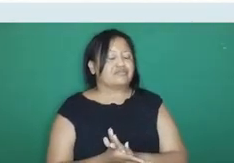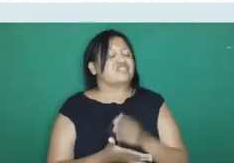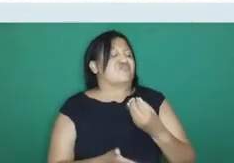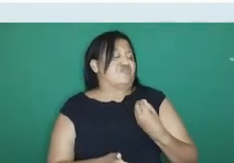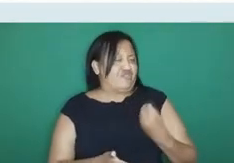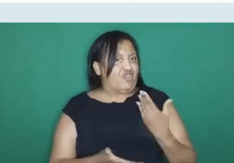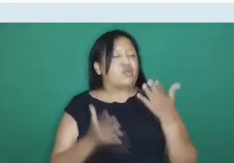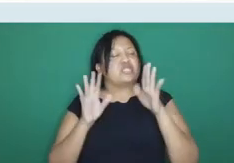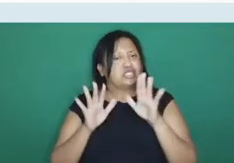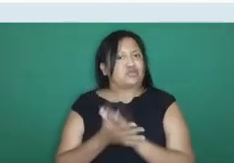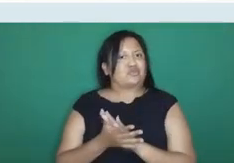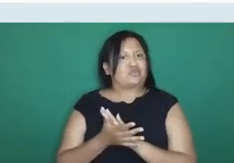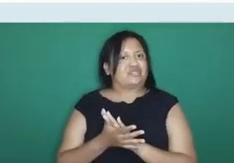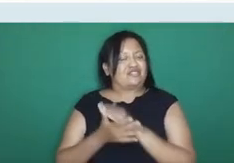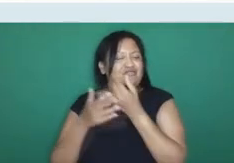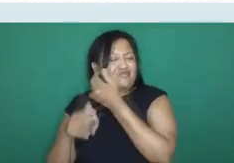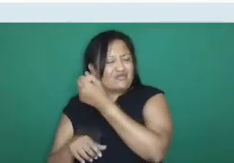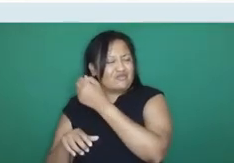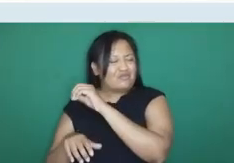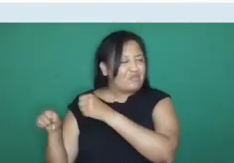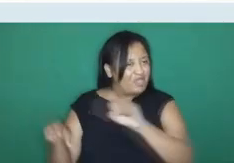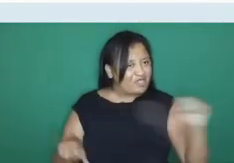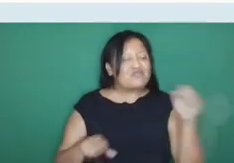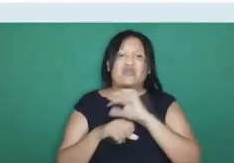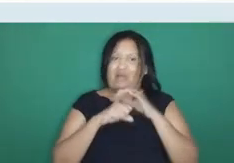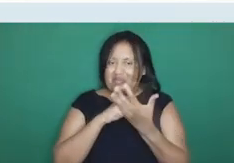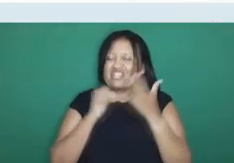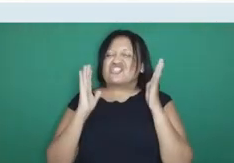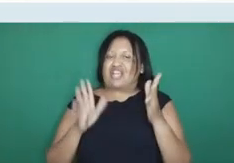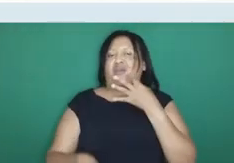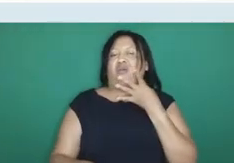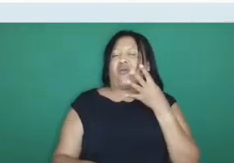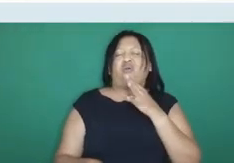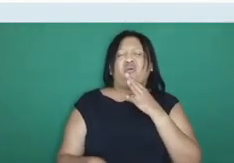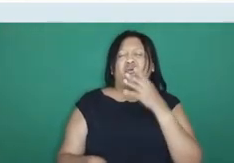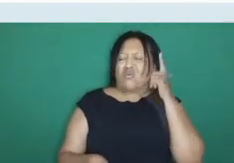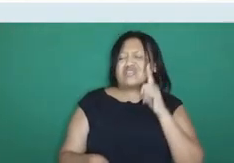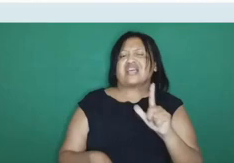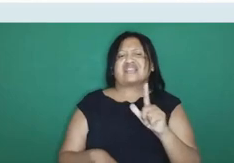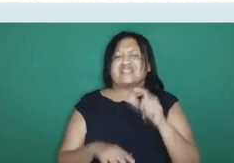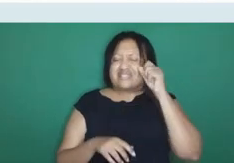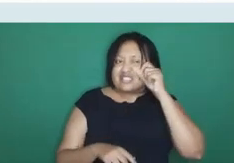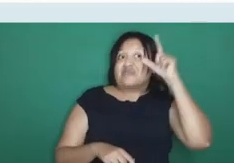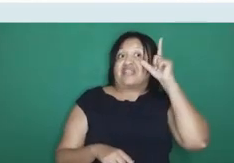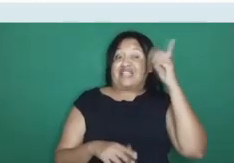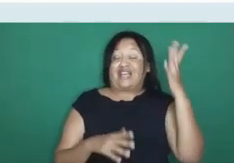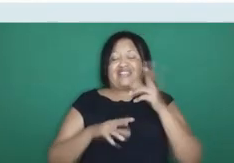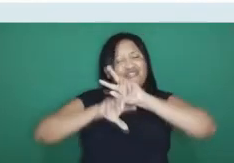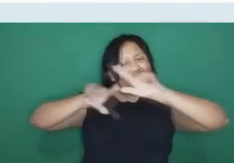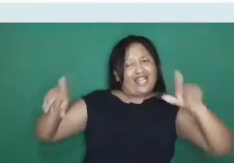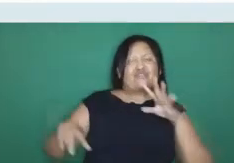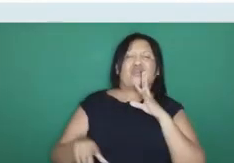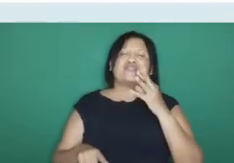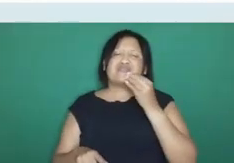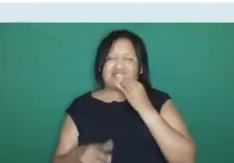viveu né isso durante essa pandemia então a gente já consegue despertar vários conhecimentos sobre esse